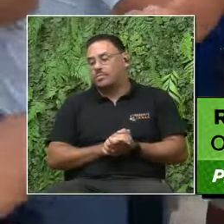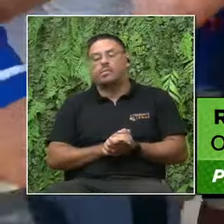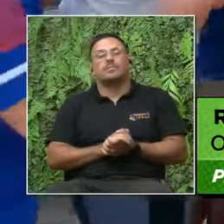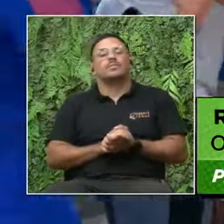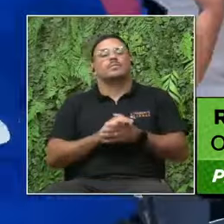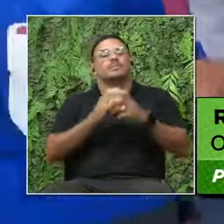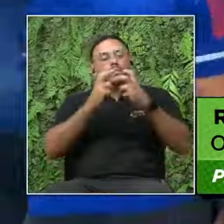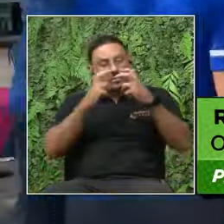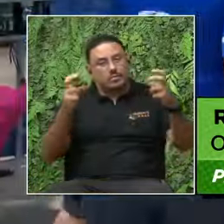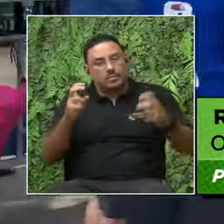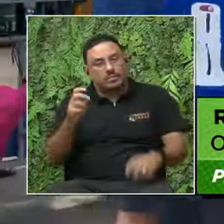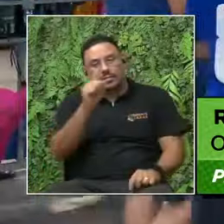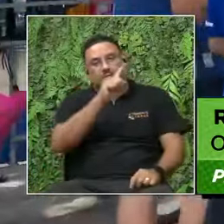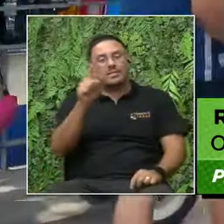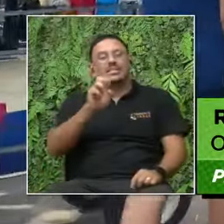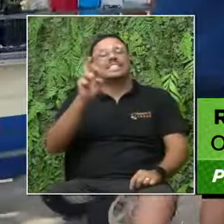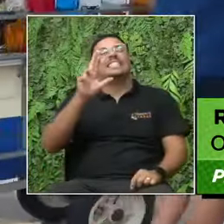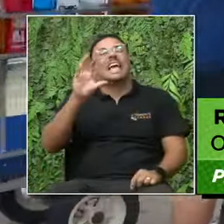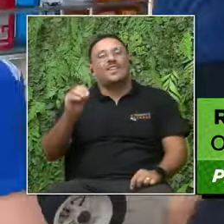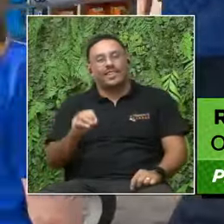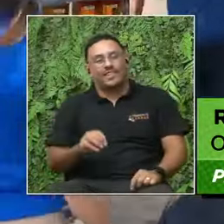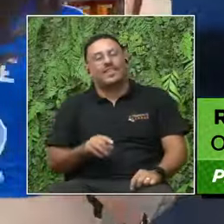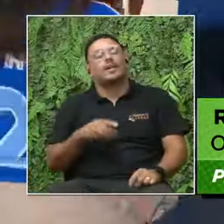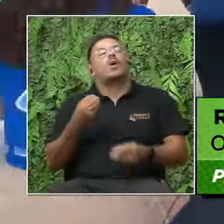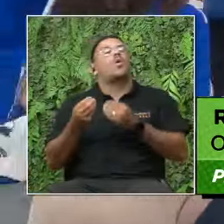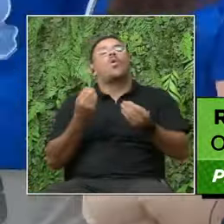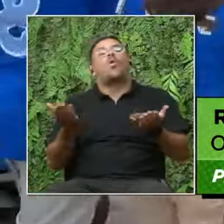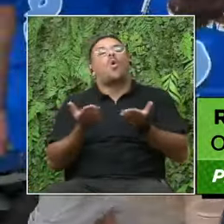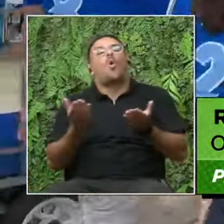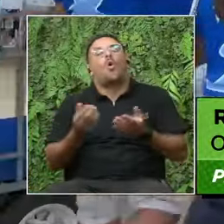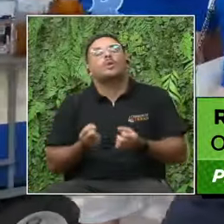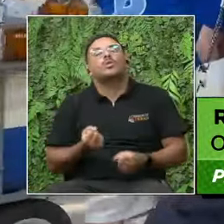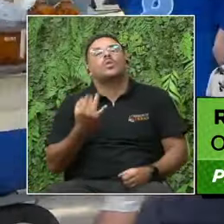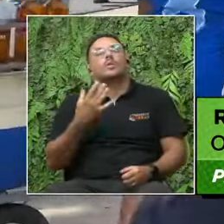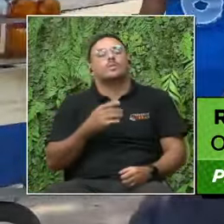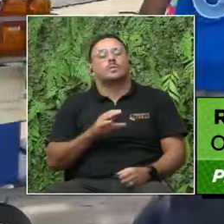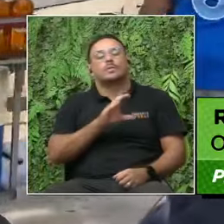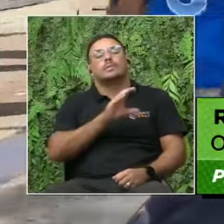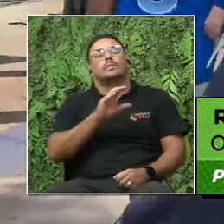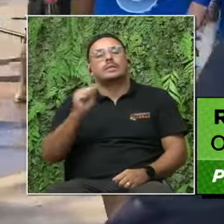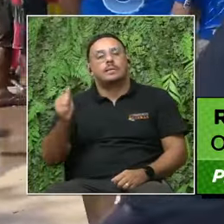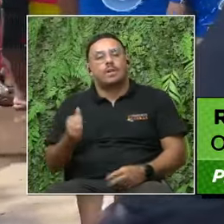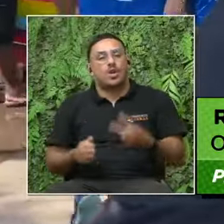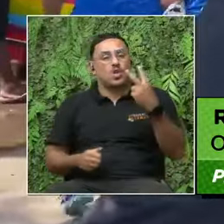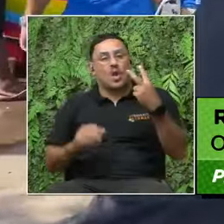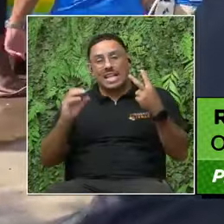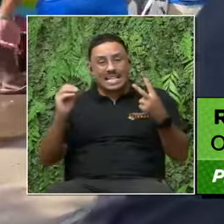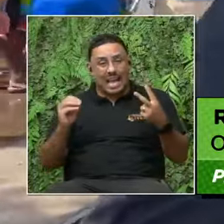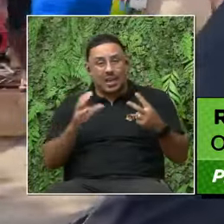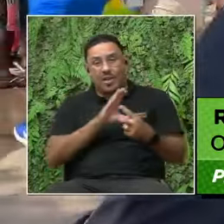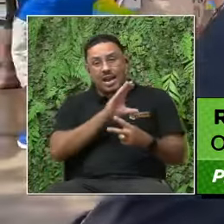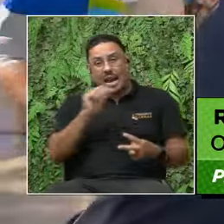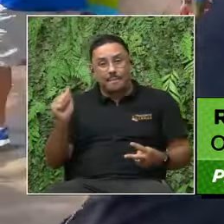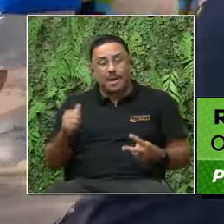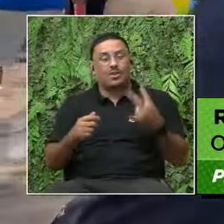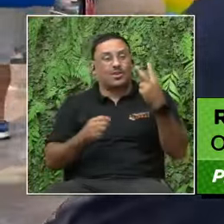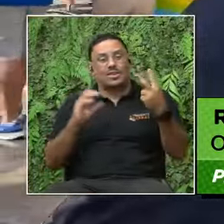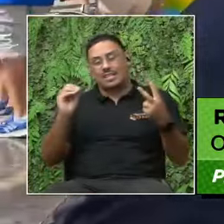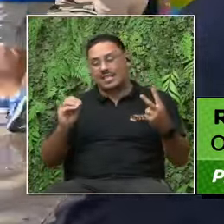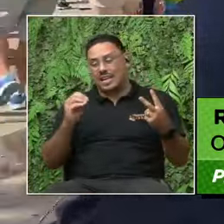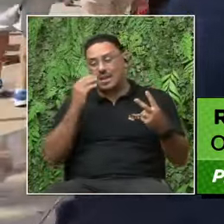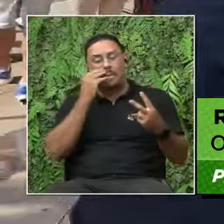zero zero e aí quanto vai ficar hoje campeão ou não 2 a 0 2 a0 2 a